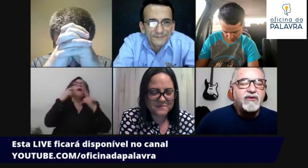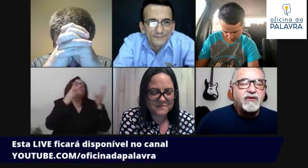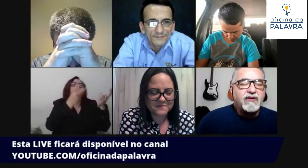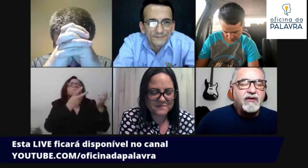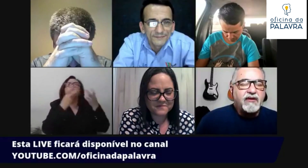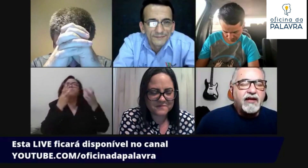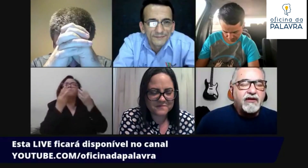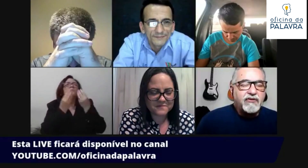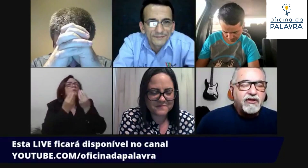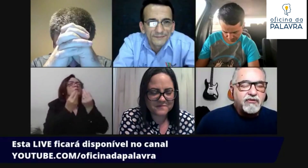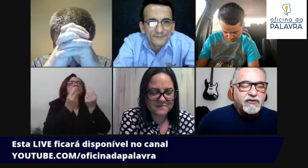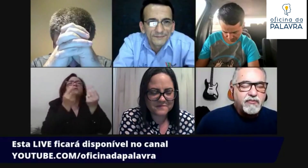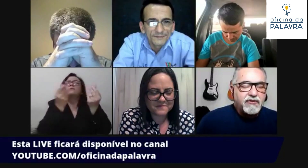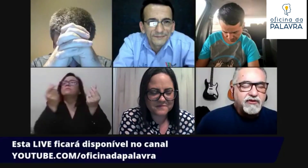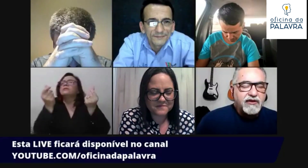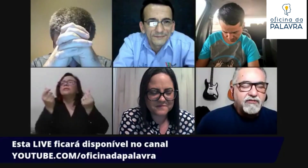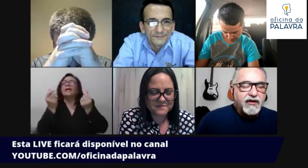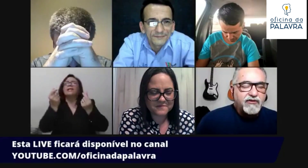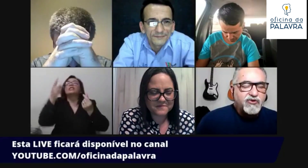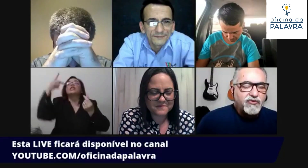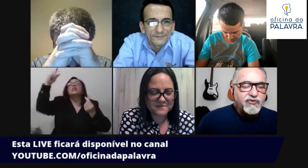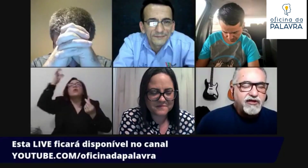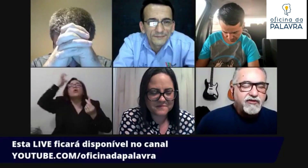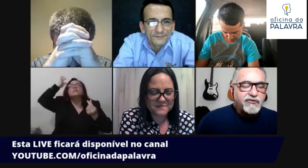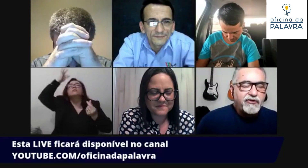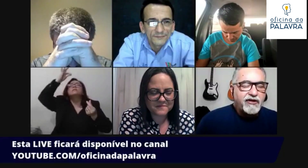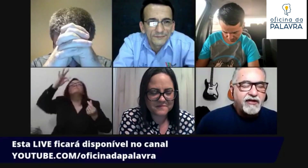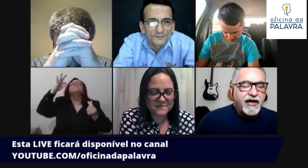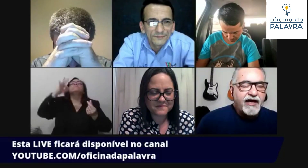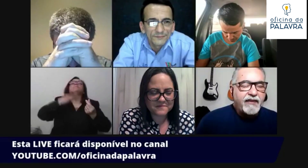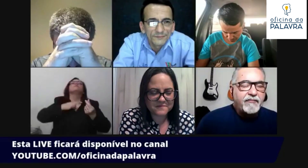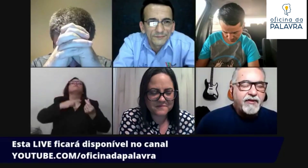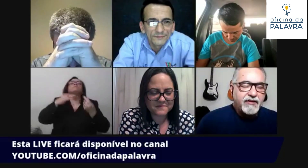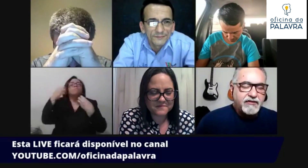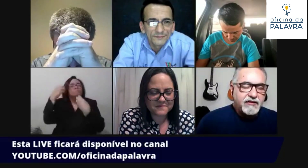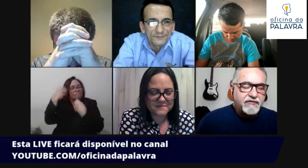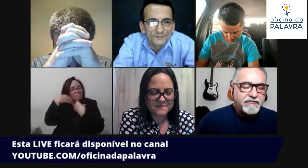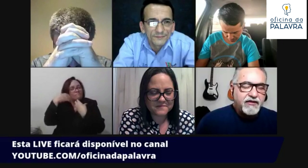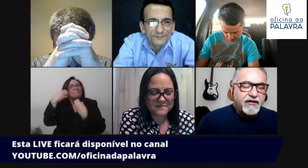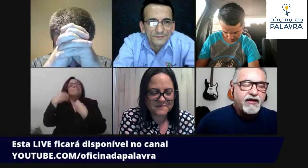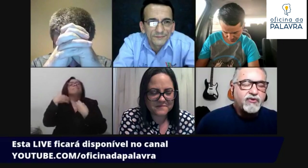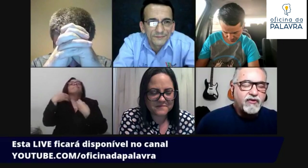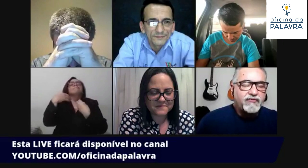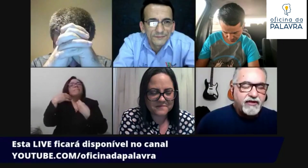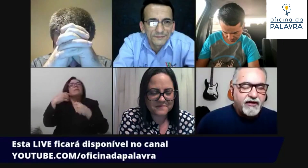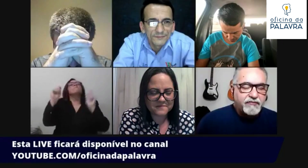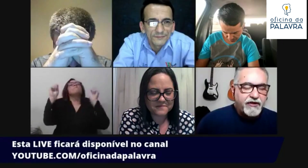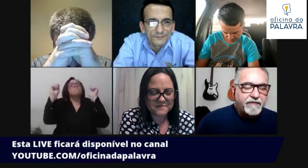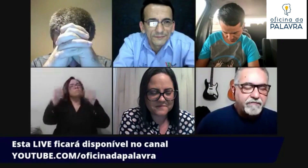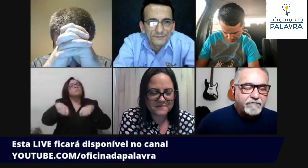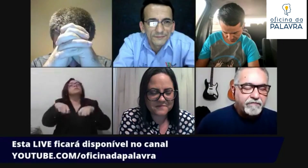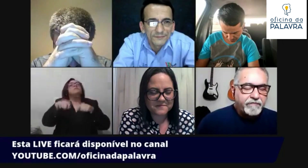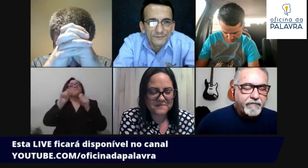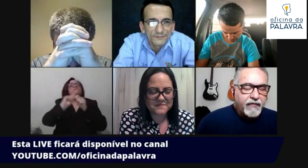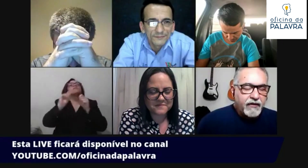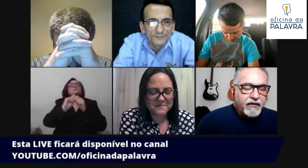percepção daquilo que o teu Espírito Santo quer nos conduzir, nos orientar, para que seja feita a tua vontade,